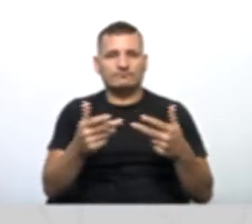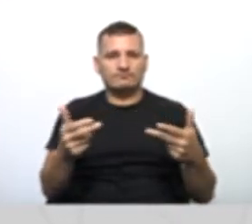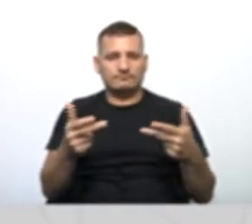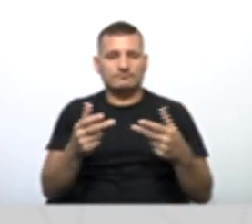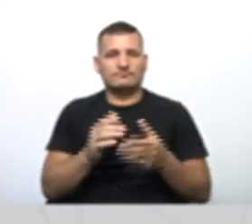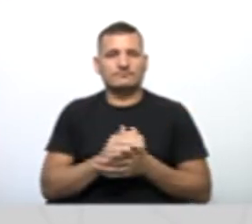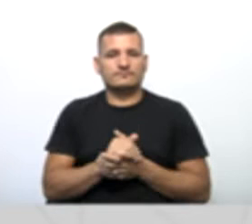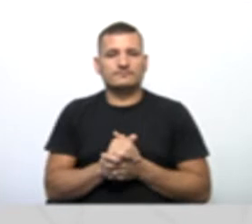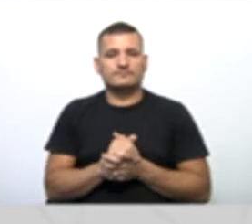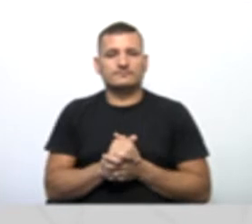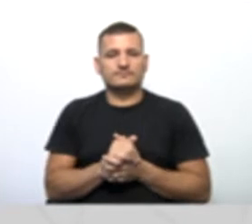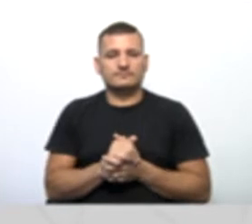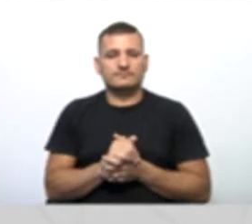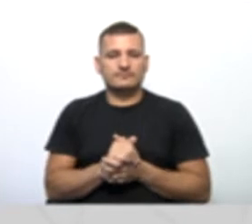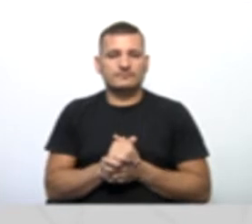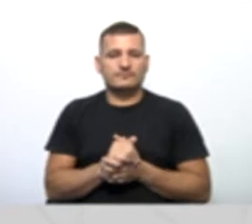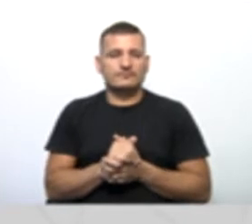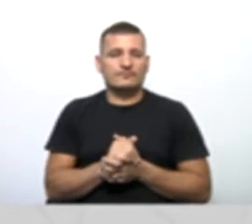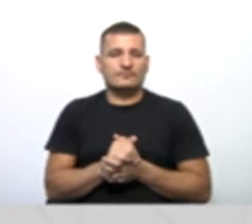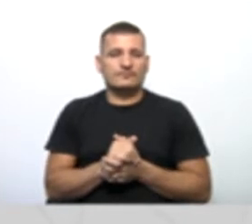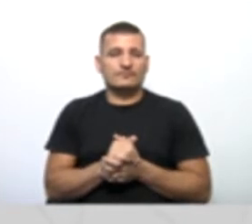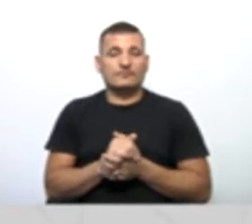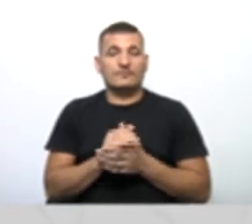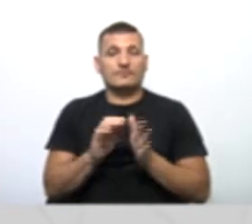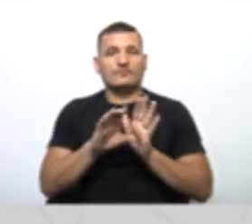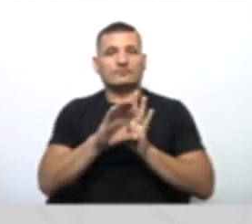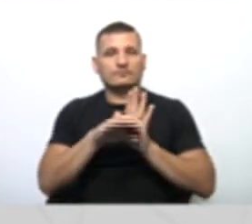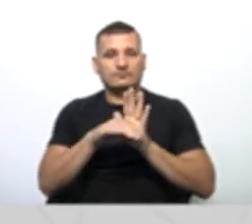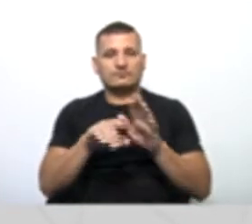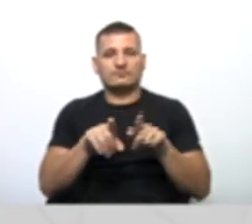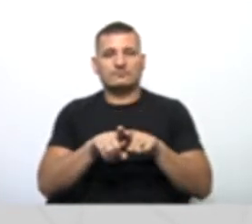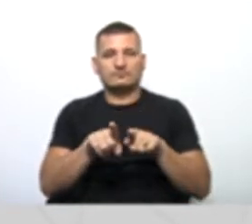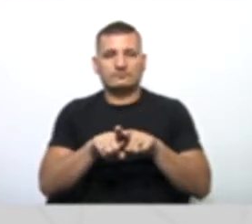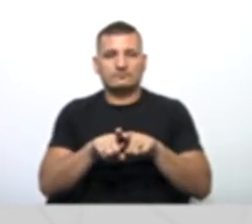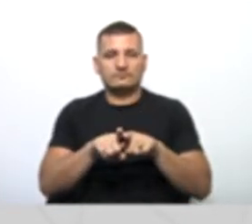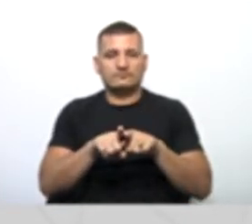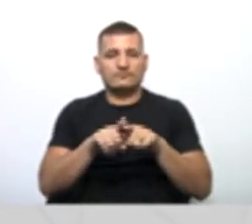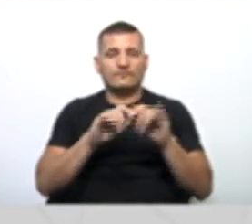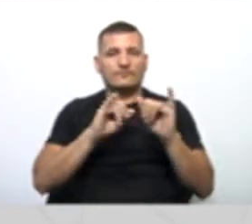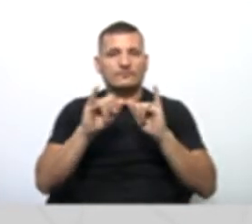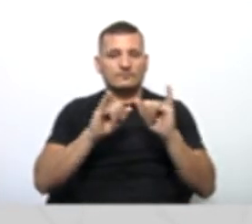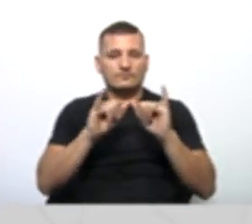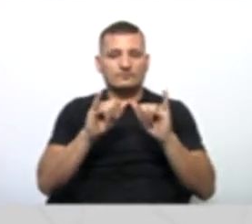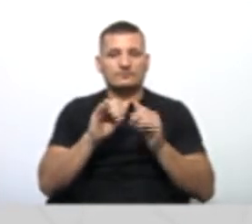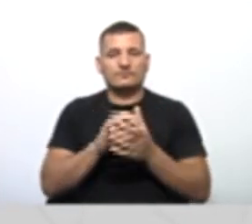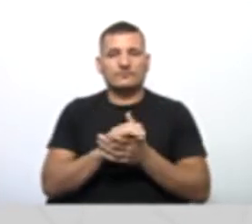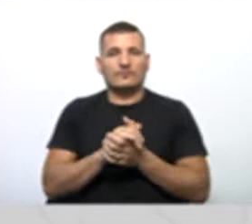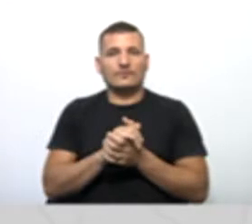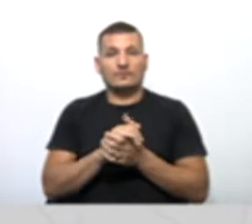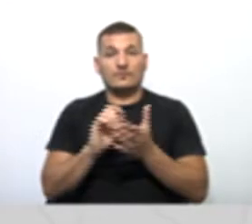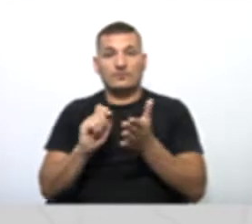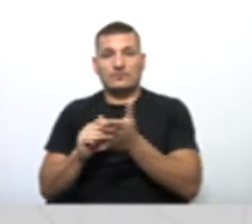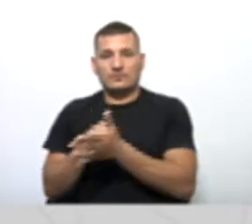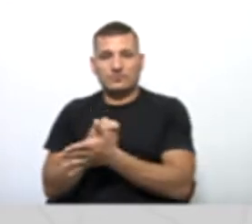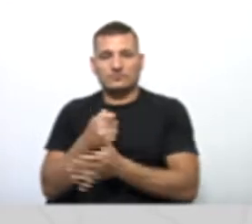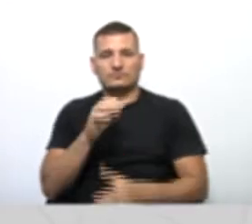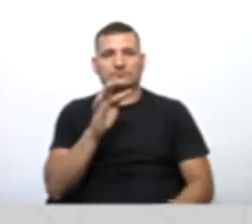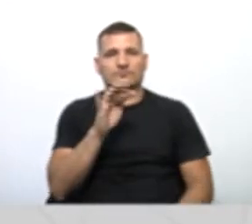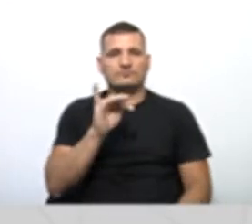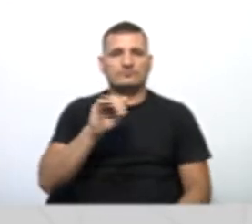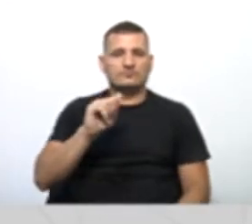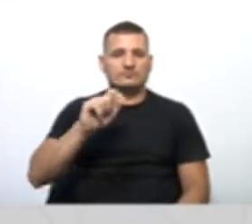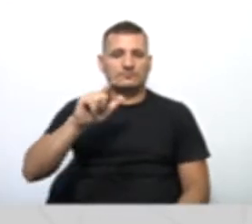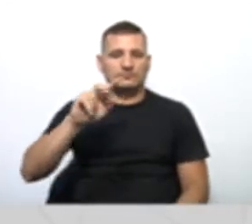organizadas. E ainda sobre o conceito, agora já baseando-se em Fialho, é um